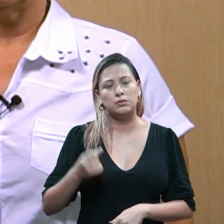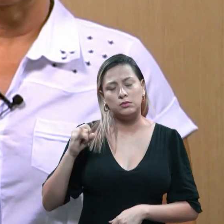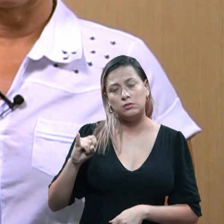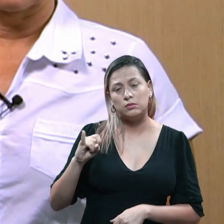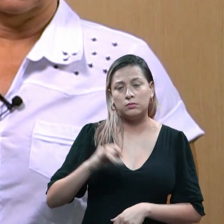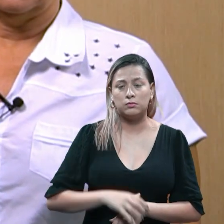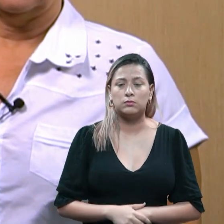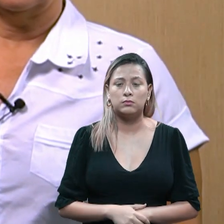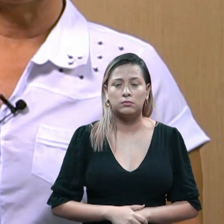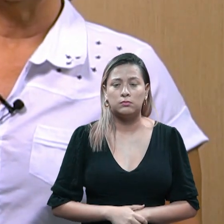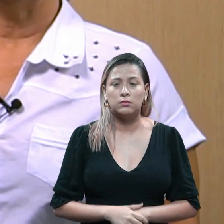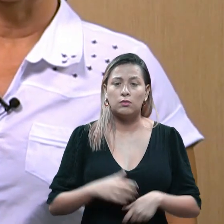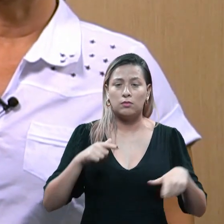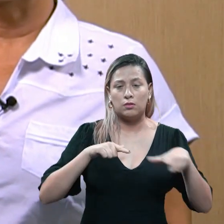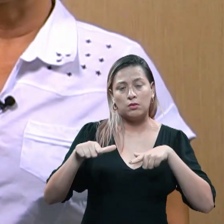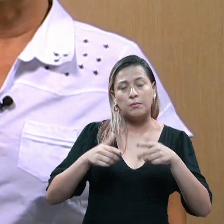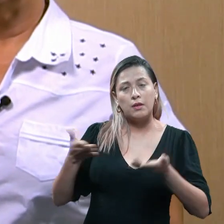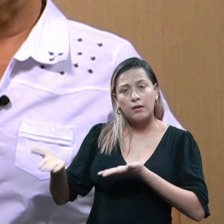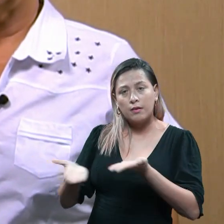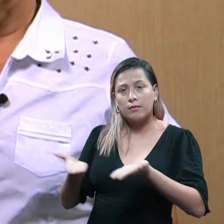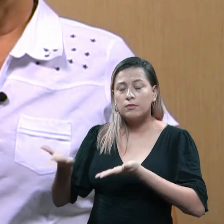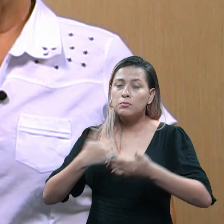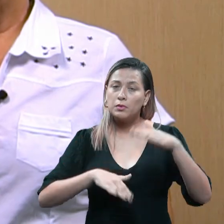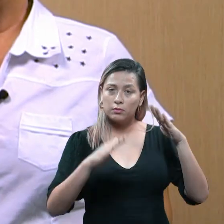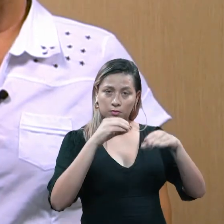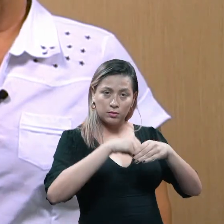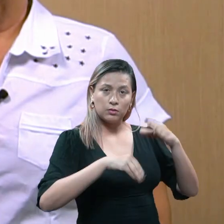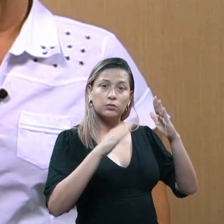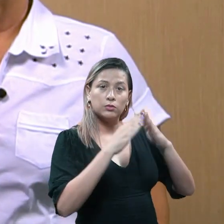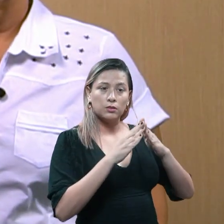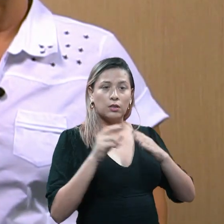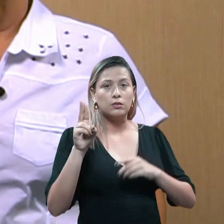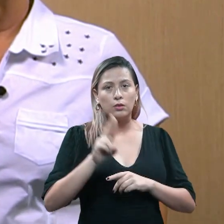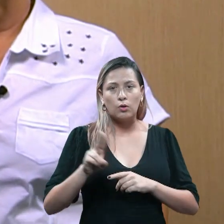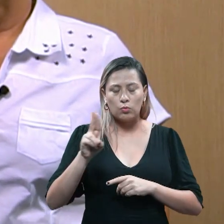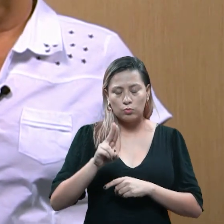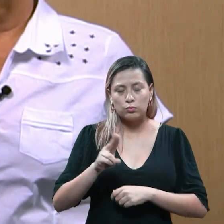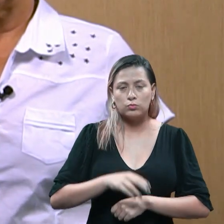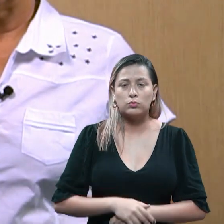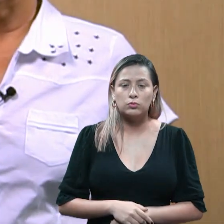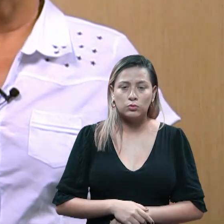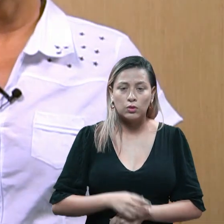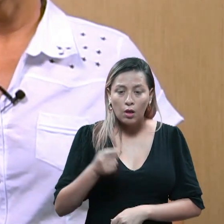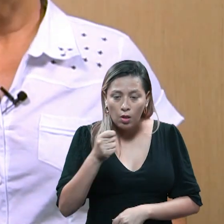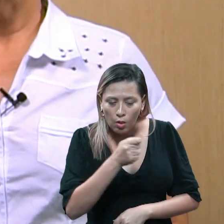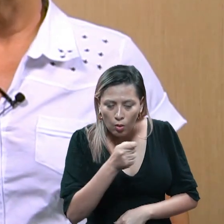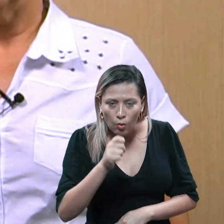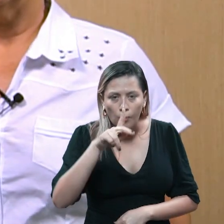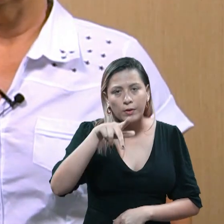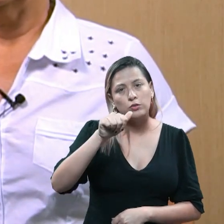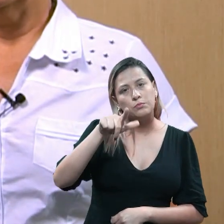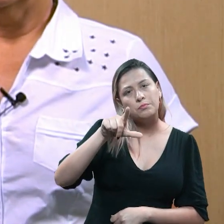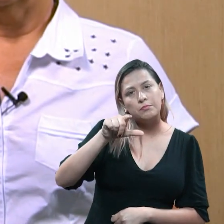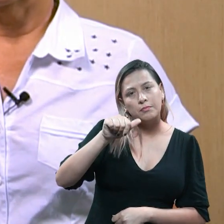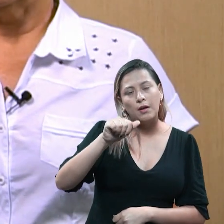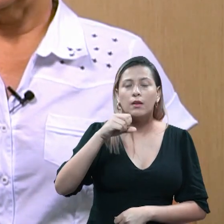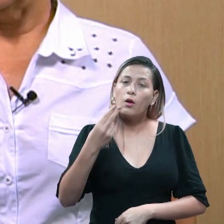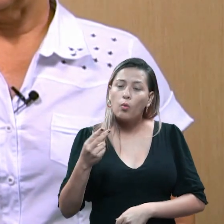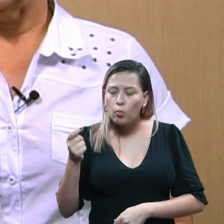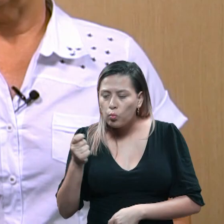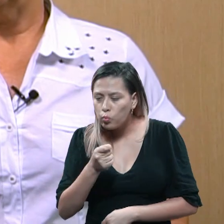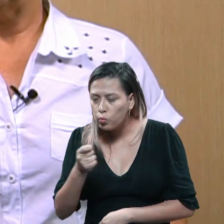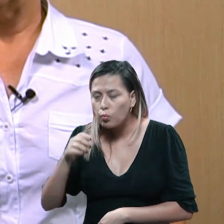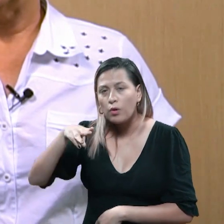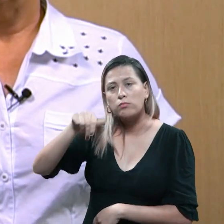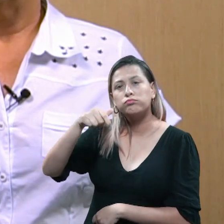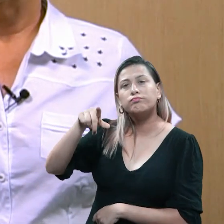trabalhar em atendimento domiciliar, use a lupa de mesa, de pala ou a lupa de mão, porque